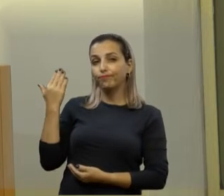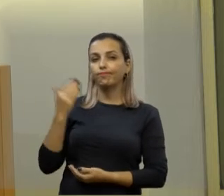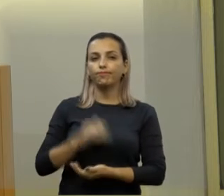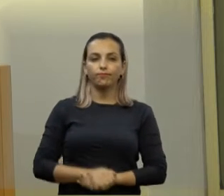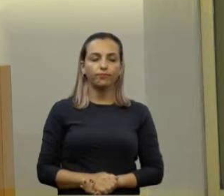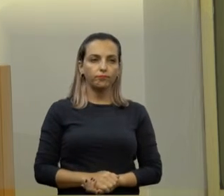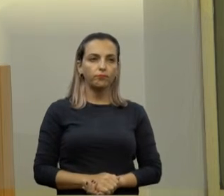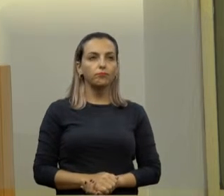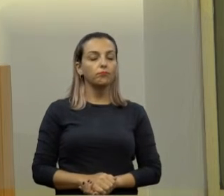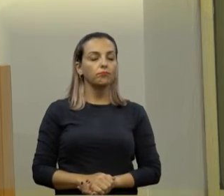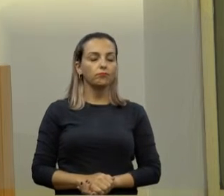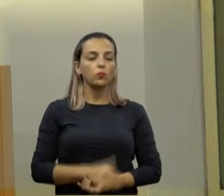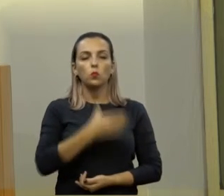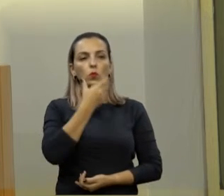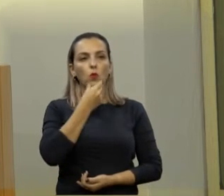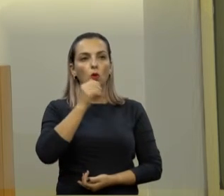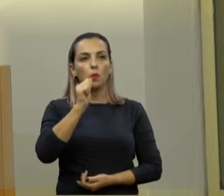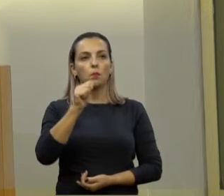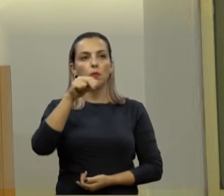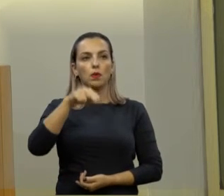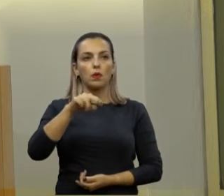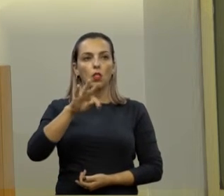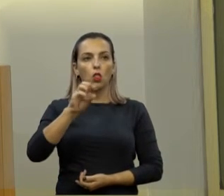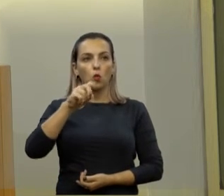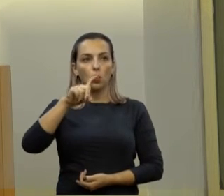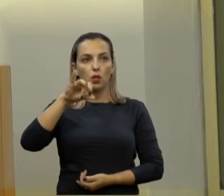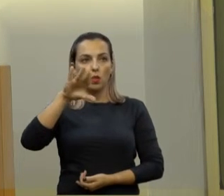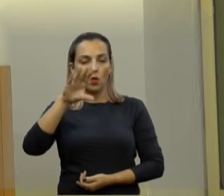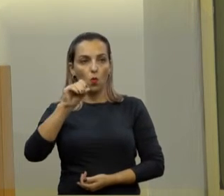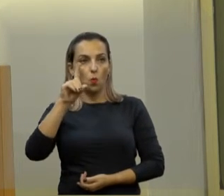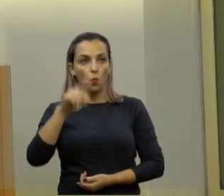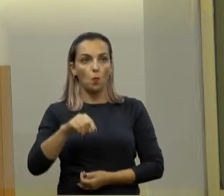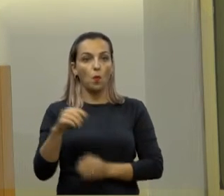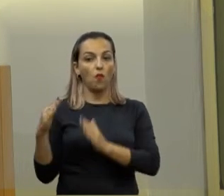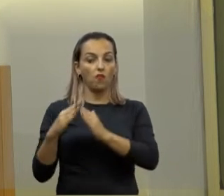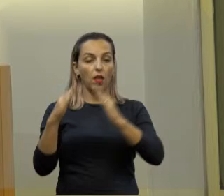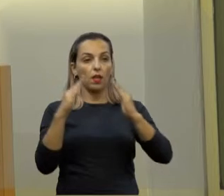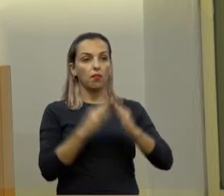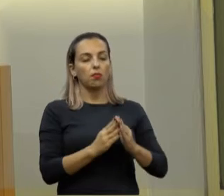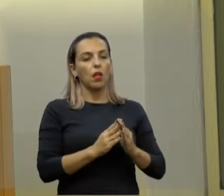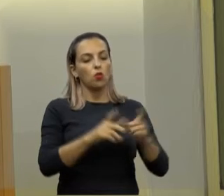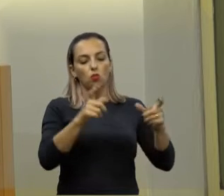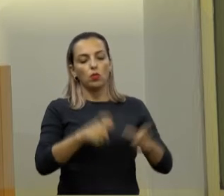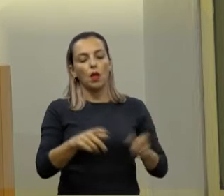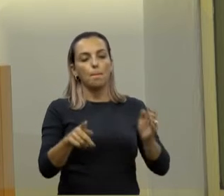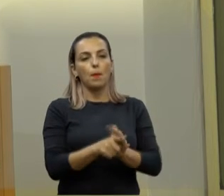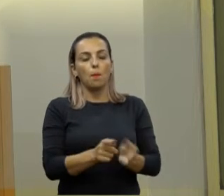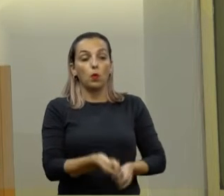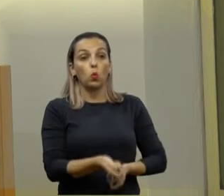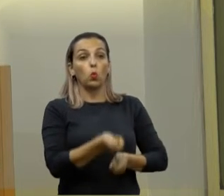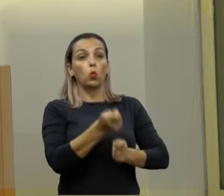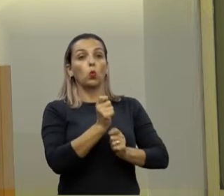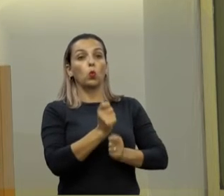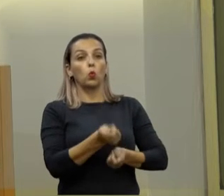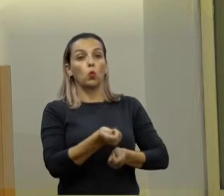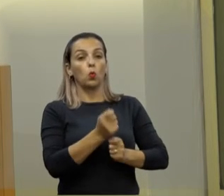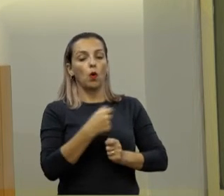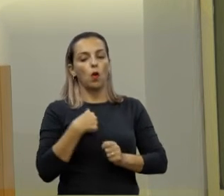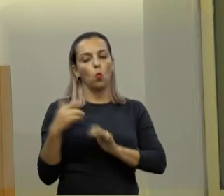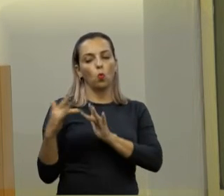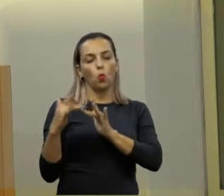choro Antônio ela meu vizinho no Clube de Pesca frente única com quem tive muito contato pessoa